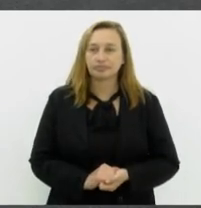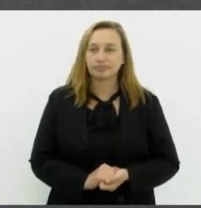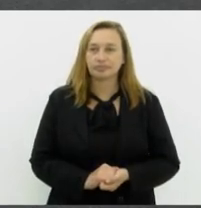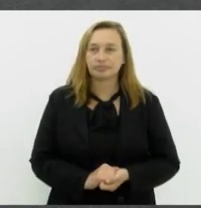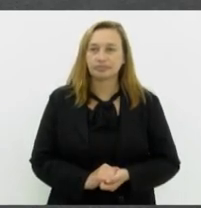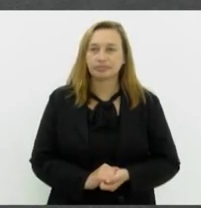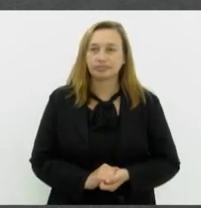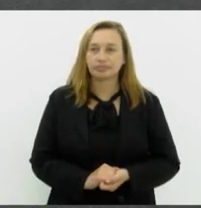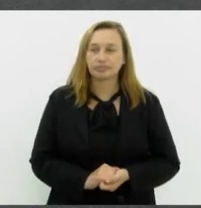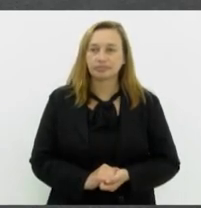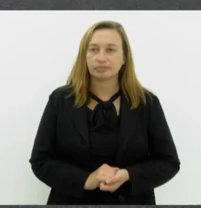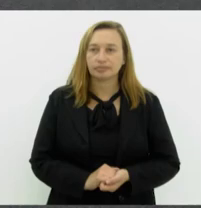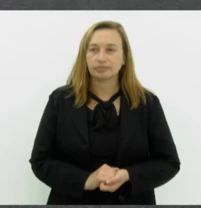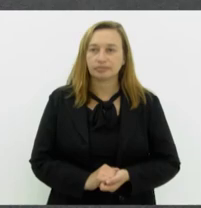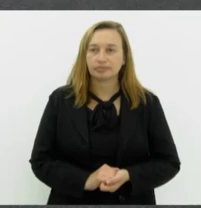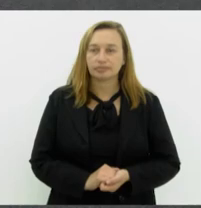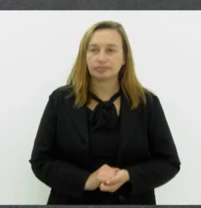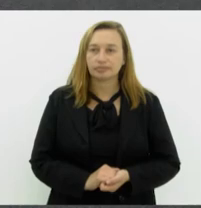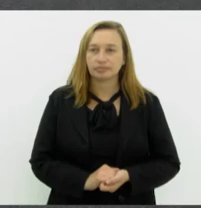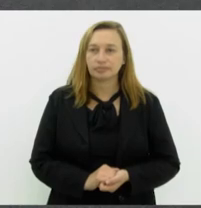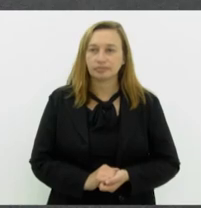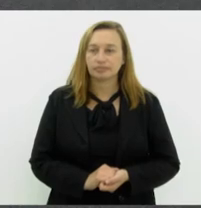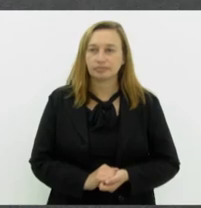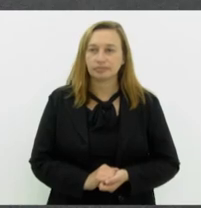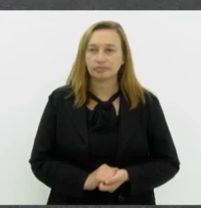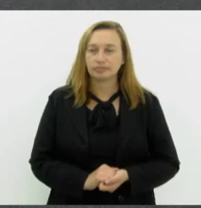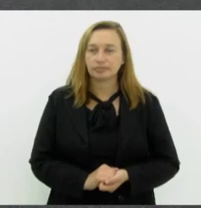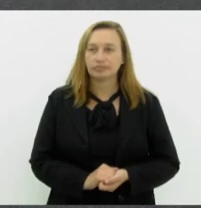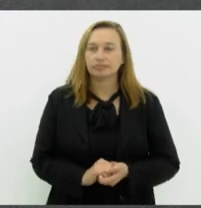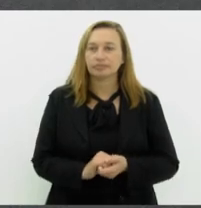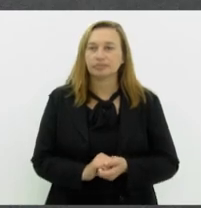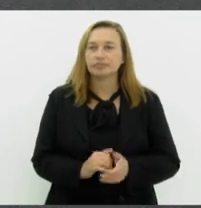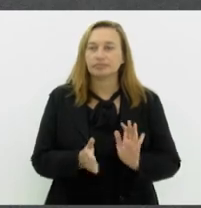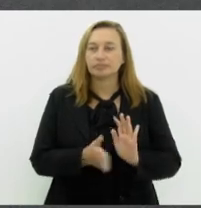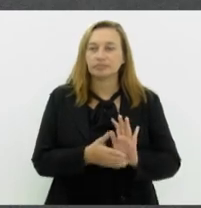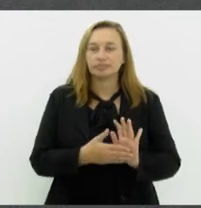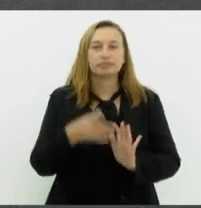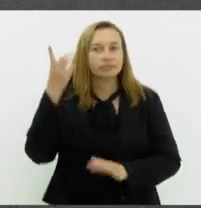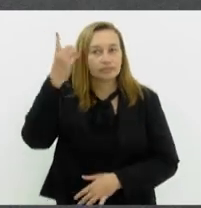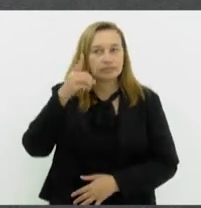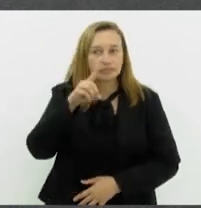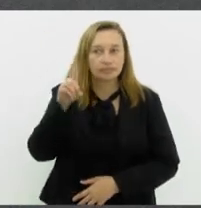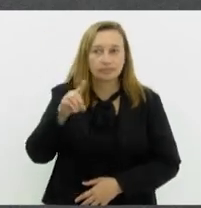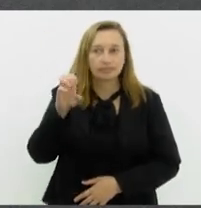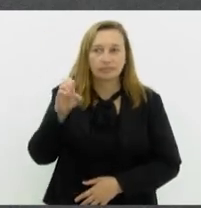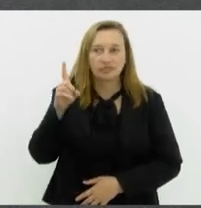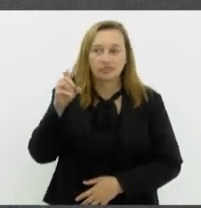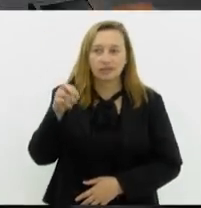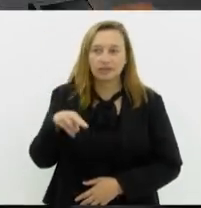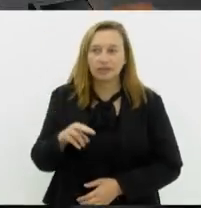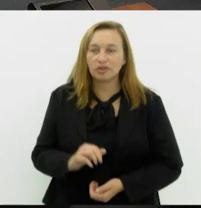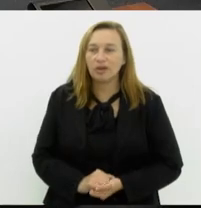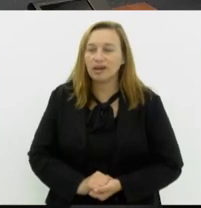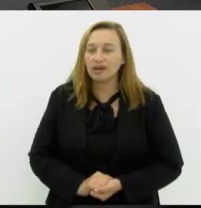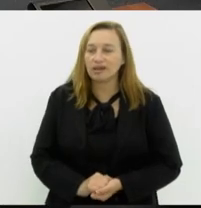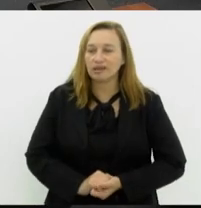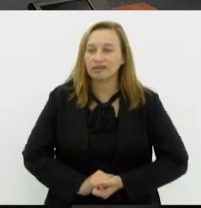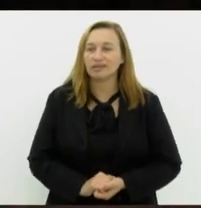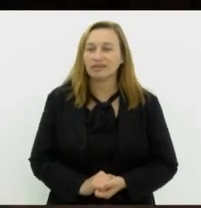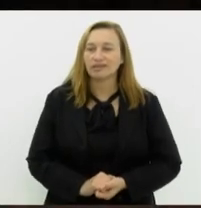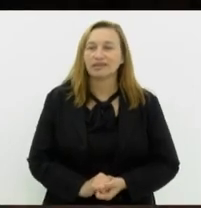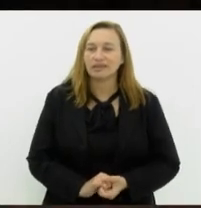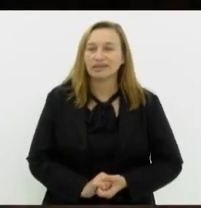organizada e com a propositura da deputada Zeidan. Obrigada, presidente.